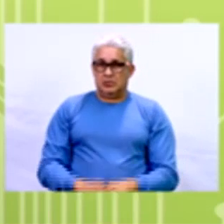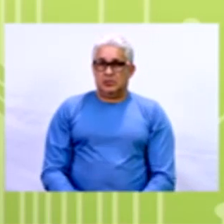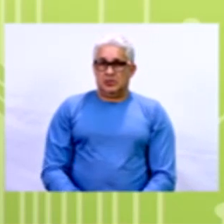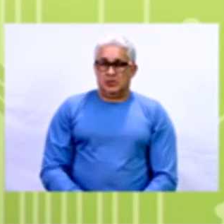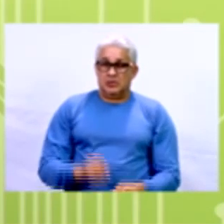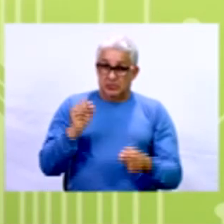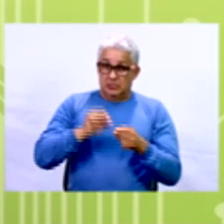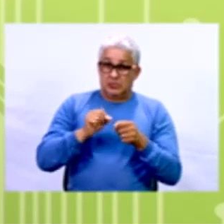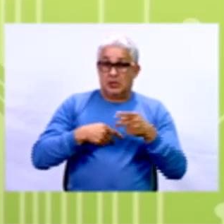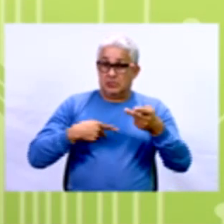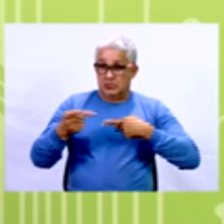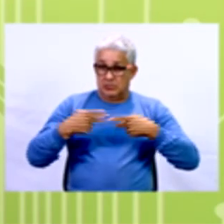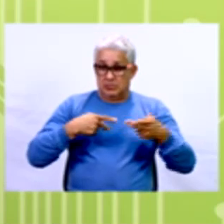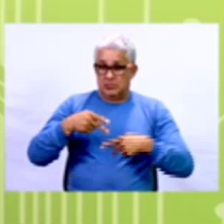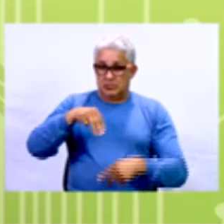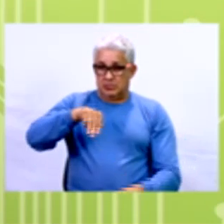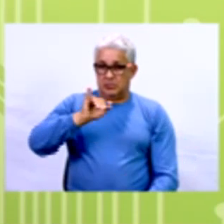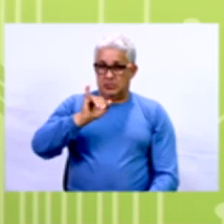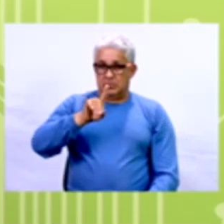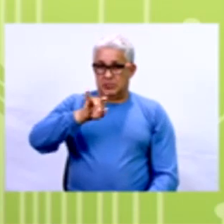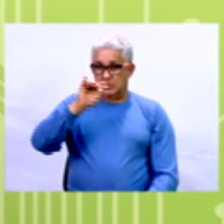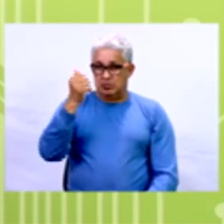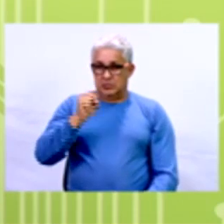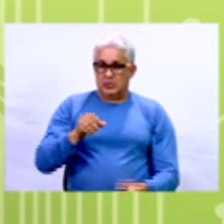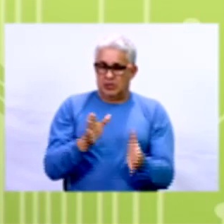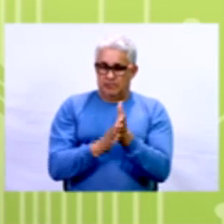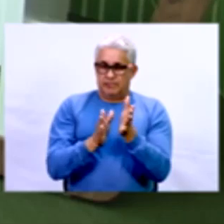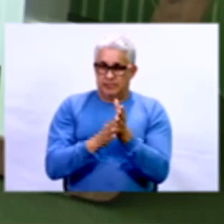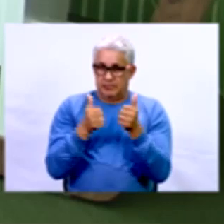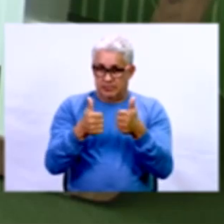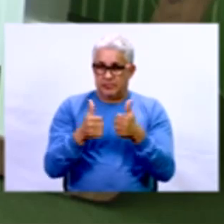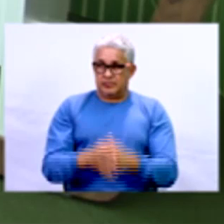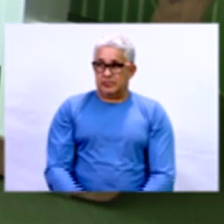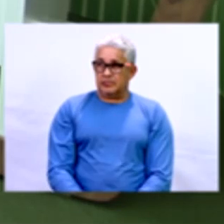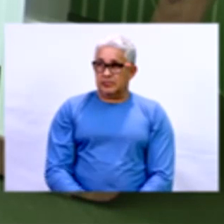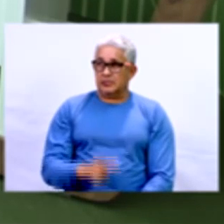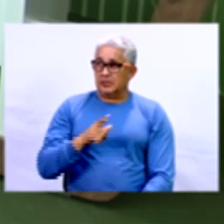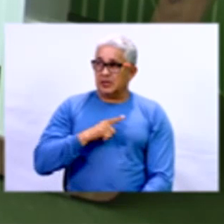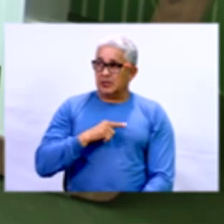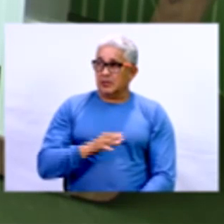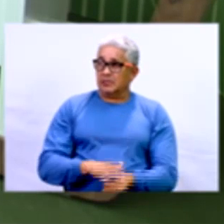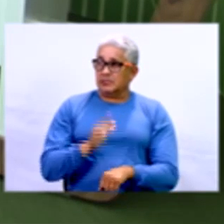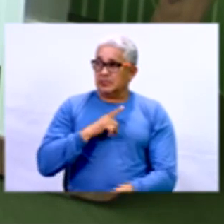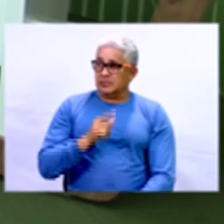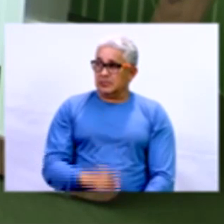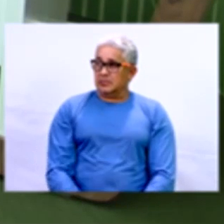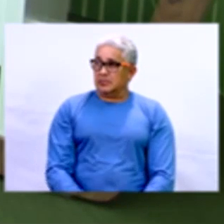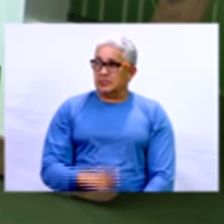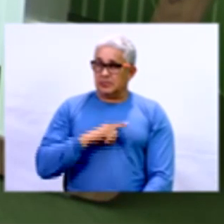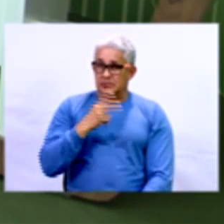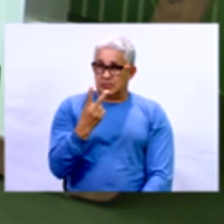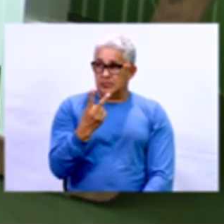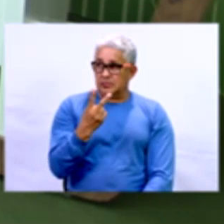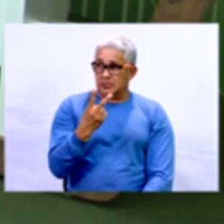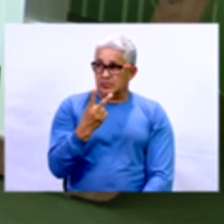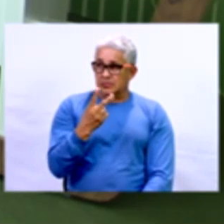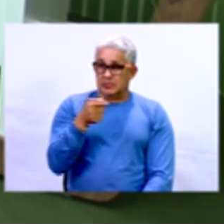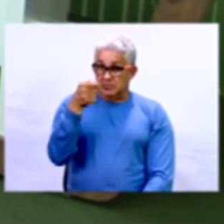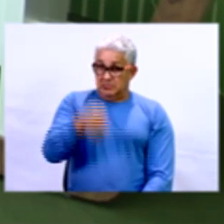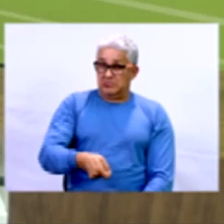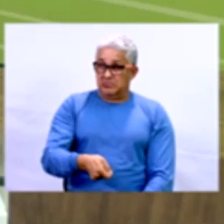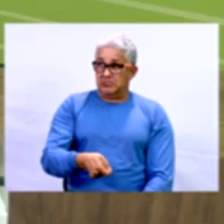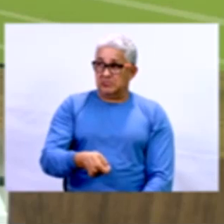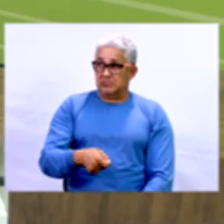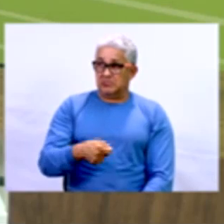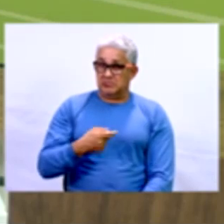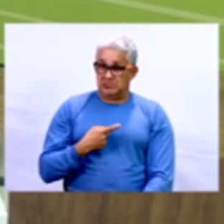o planejamento dessas mídias. Muito bom, parabéns. Mais alguma? Professor, agora nós temos duas cobranças para